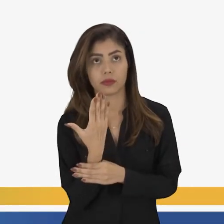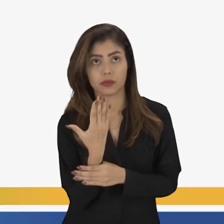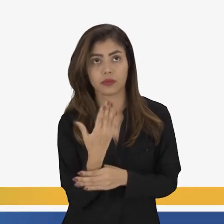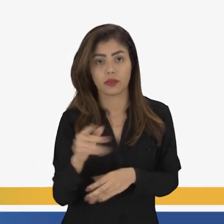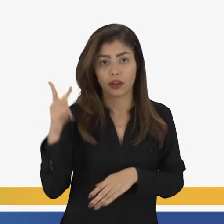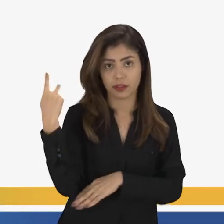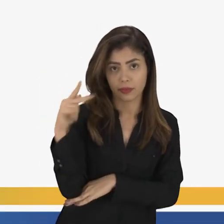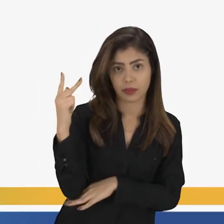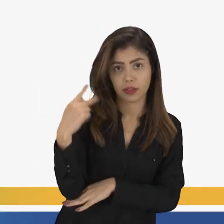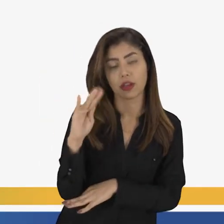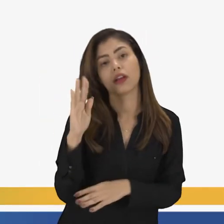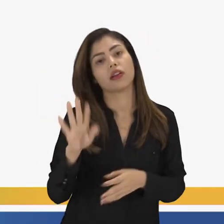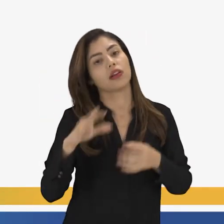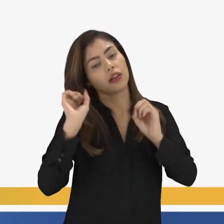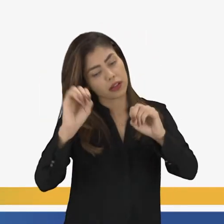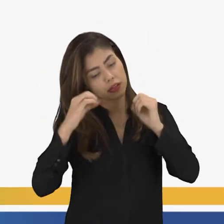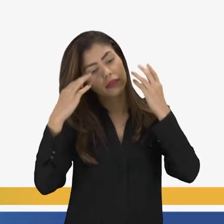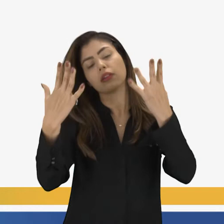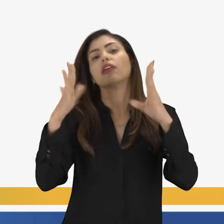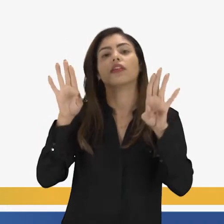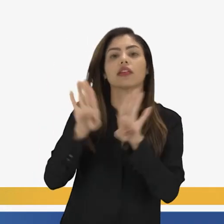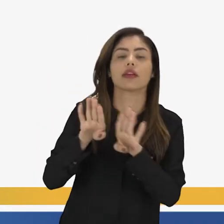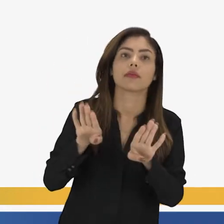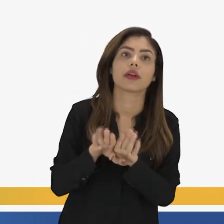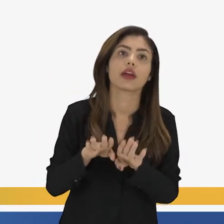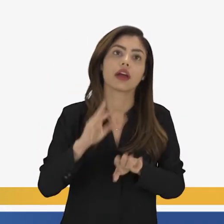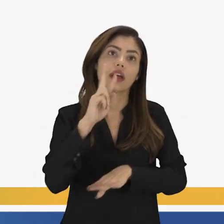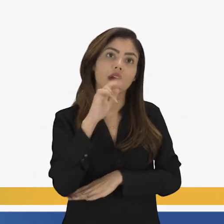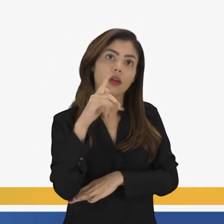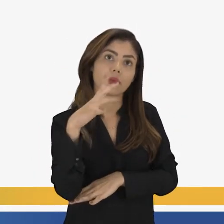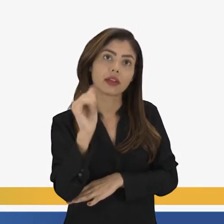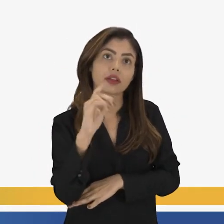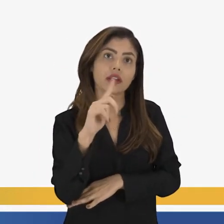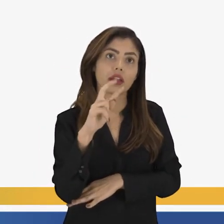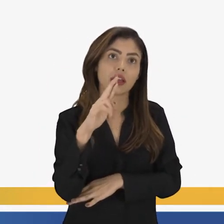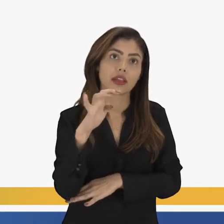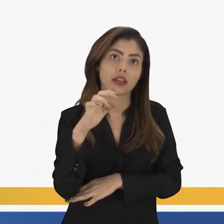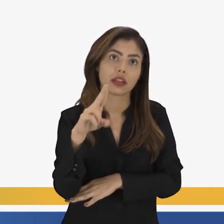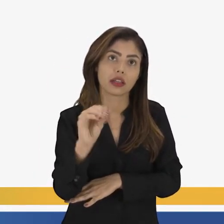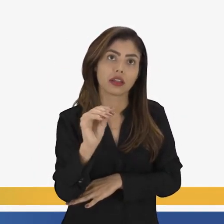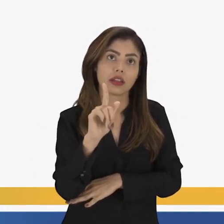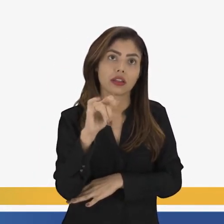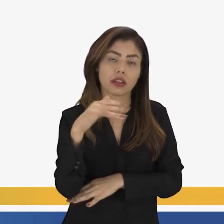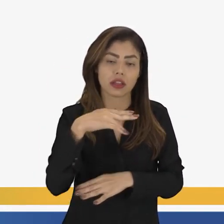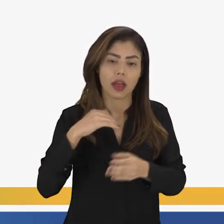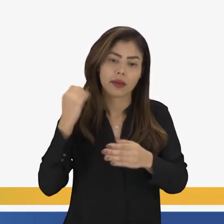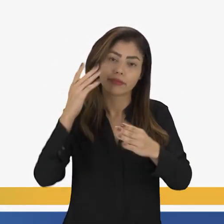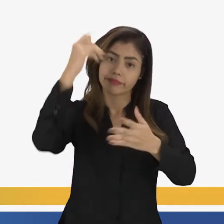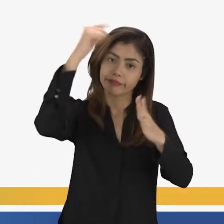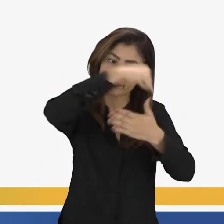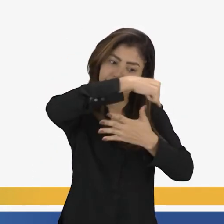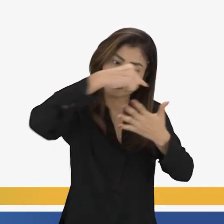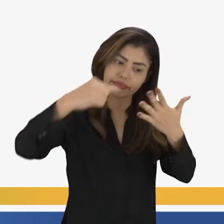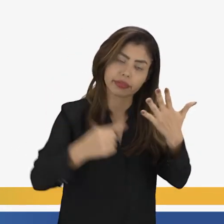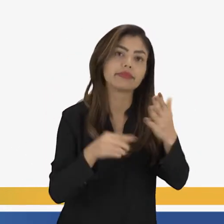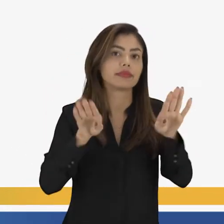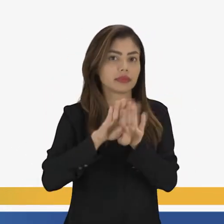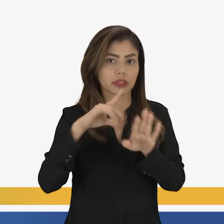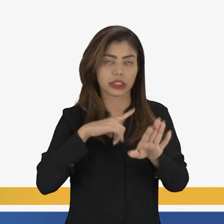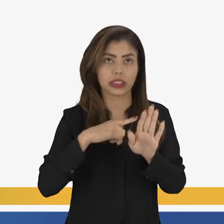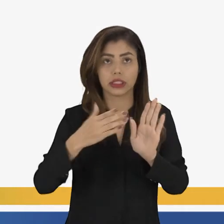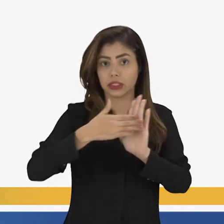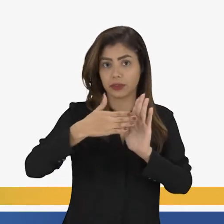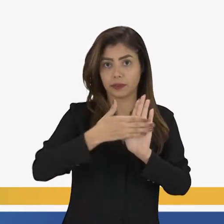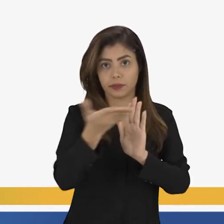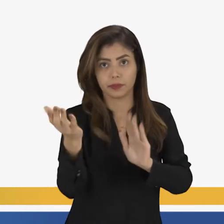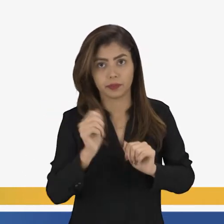nesse período, né, dos festivais, do tropicalismo, são Roberto Carlos, Caetano Veloso, Gilberto Gil, esses que vocês vão acompanhar comigo aqui na